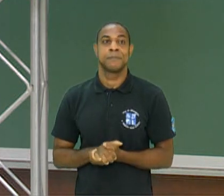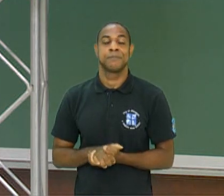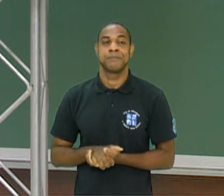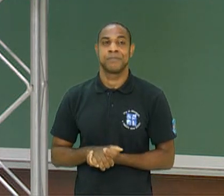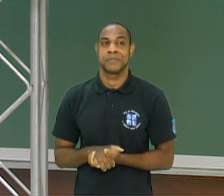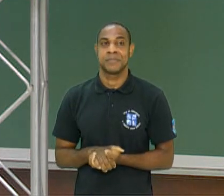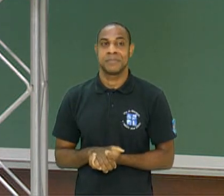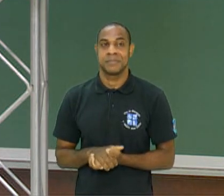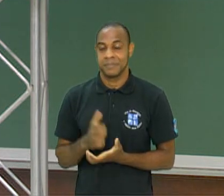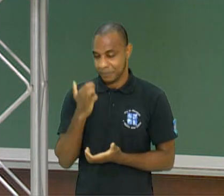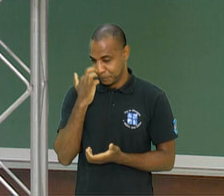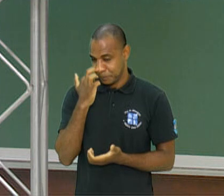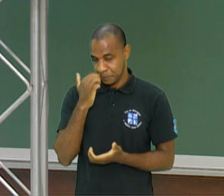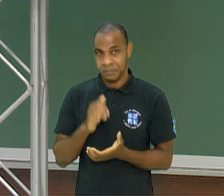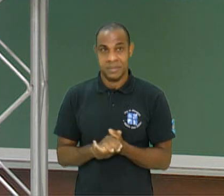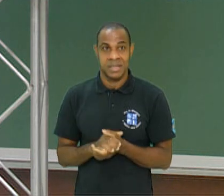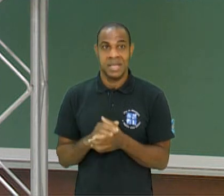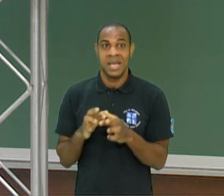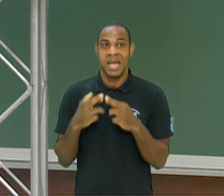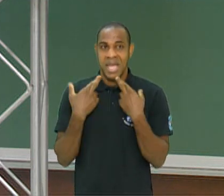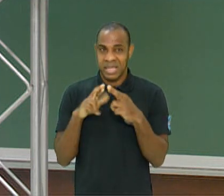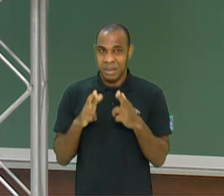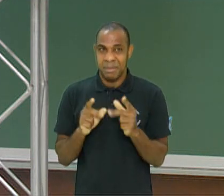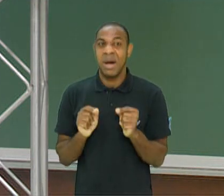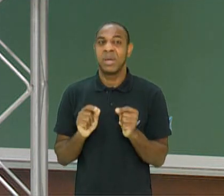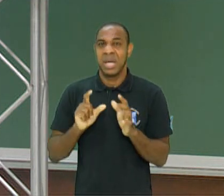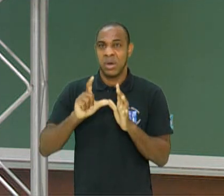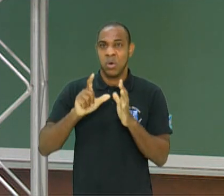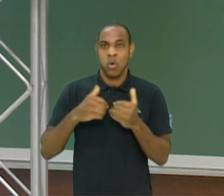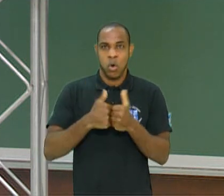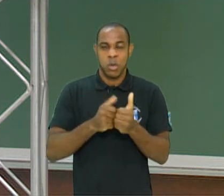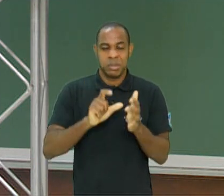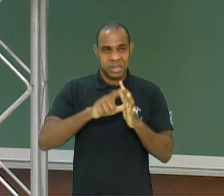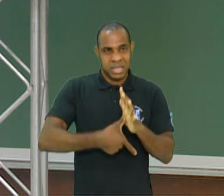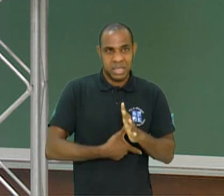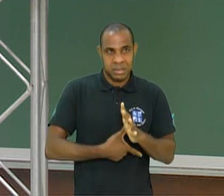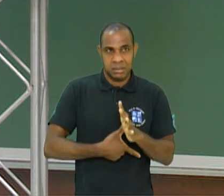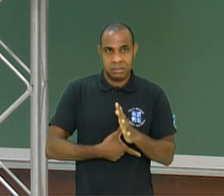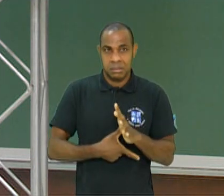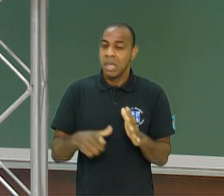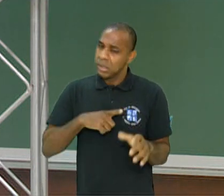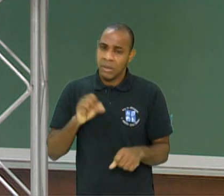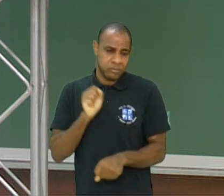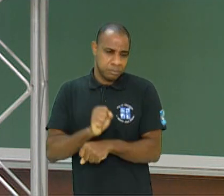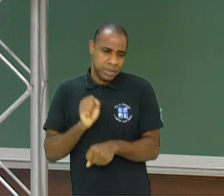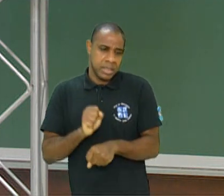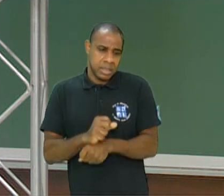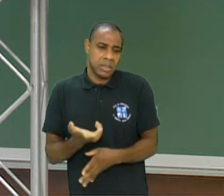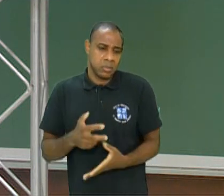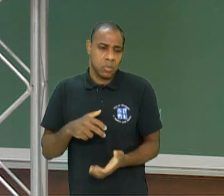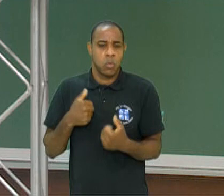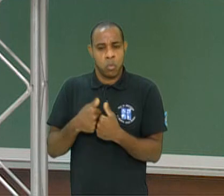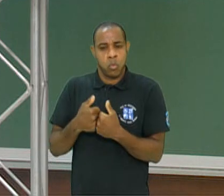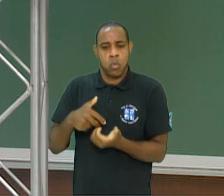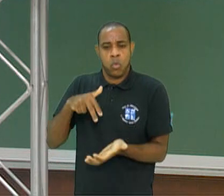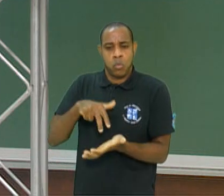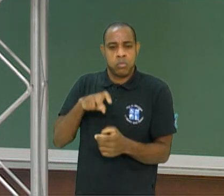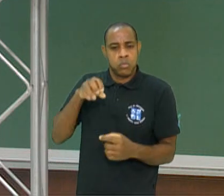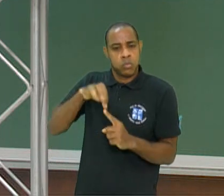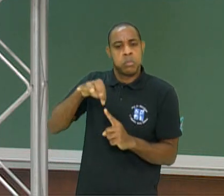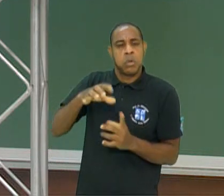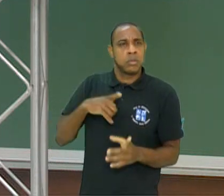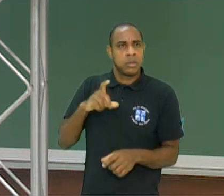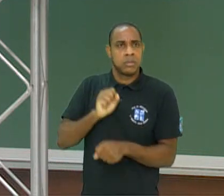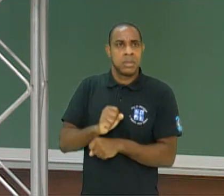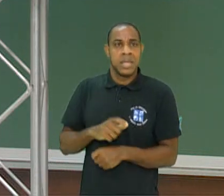elimina. Reclamar o atraso do ônibus. Ele estava esperando pelo ônibus, mas daí ele percebeu que ele não